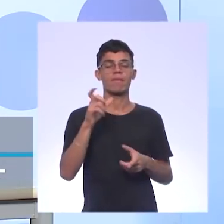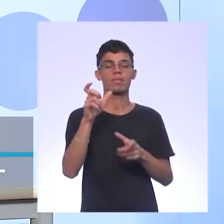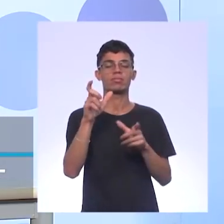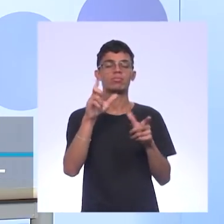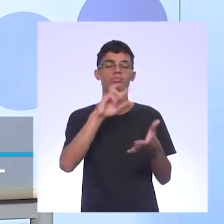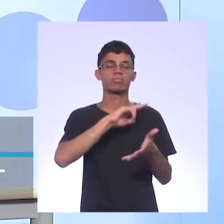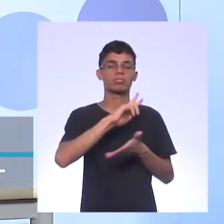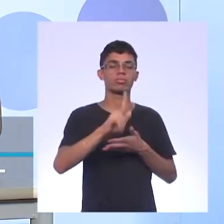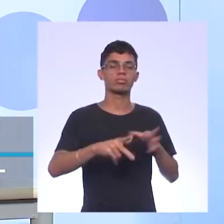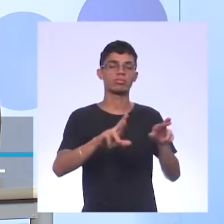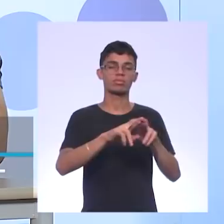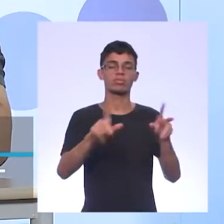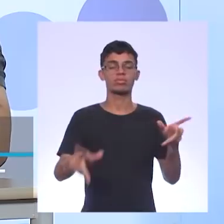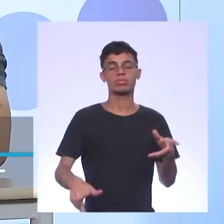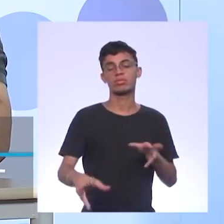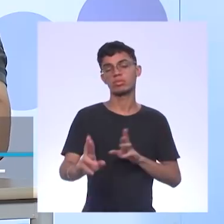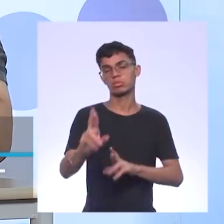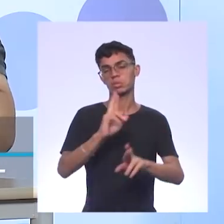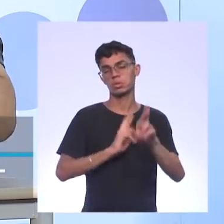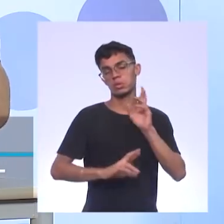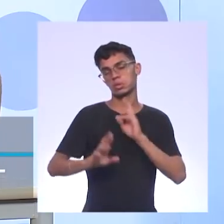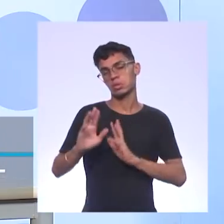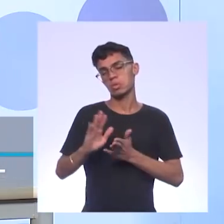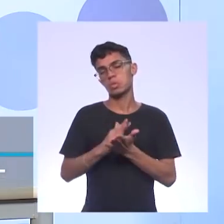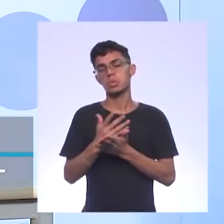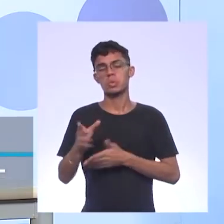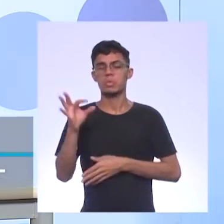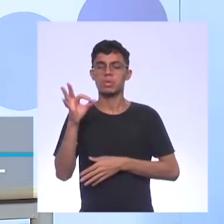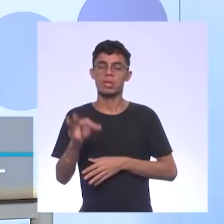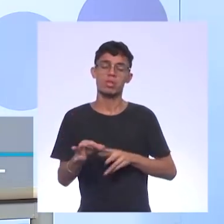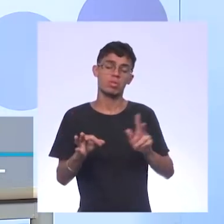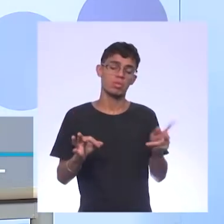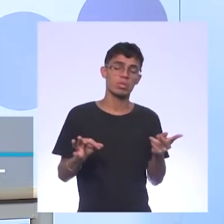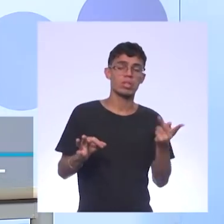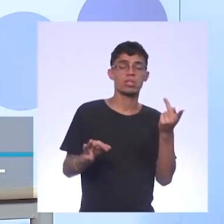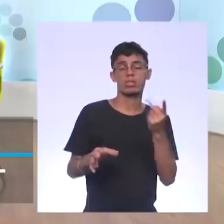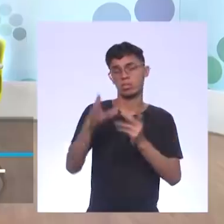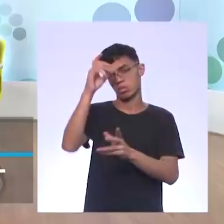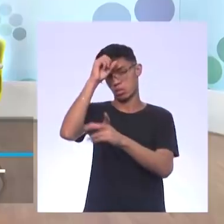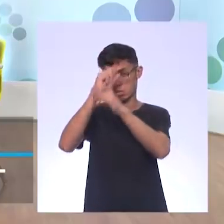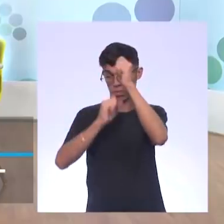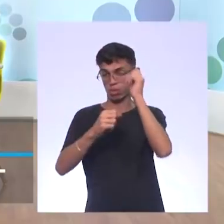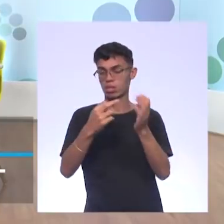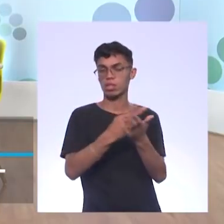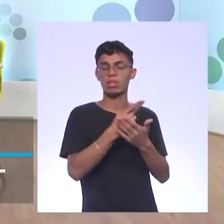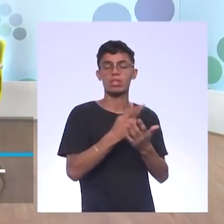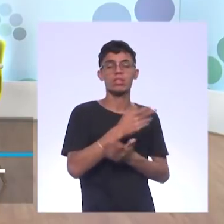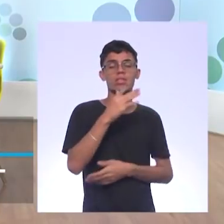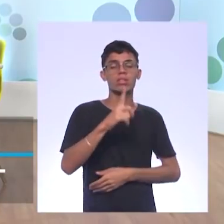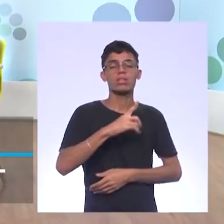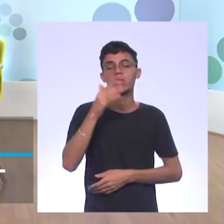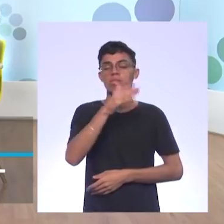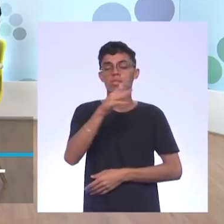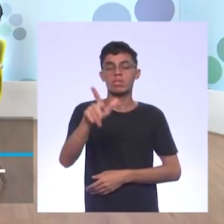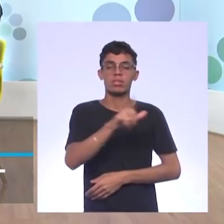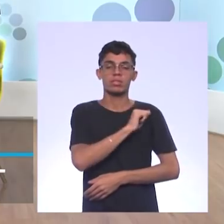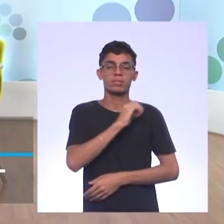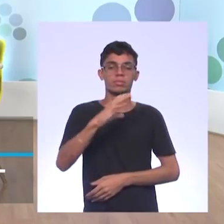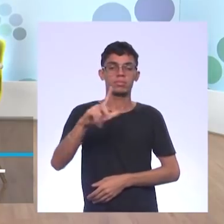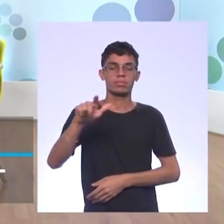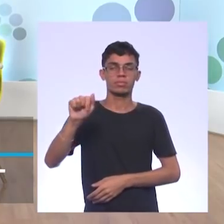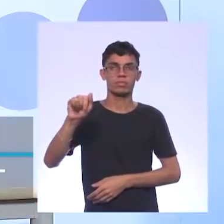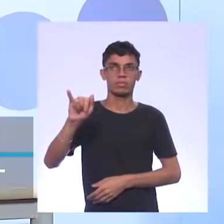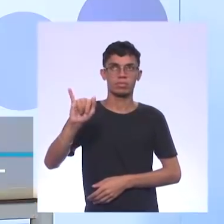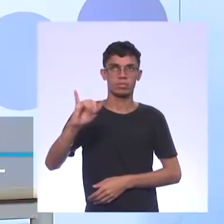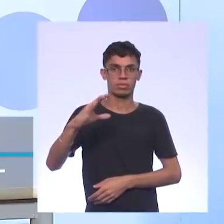aí diferente algumas é para as outras décadas mas a gente aprende errando também né viver e nós tivemos a participação da Luna Gleice